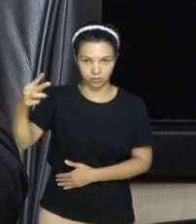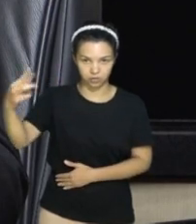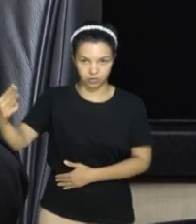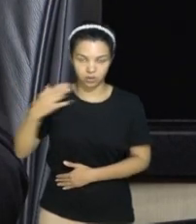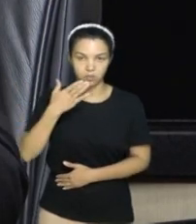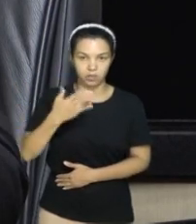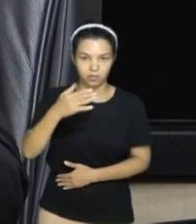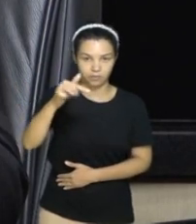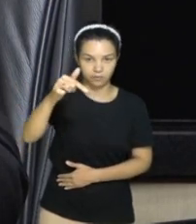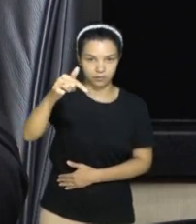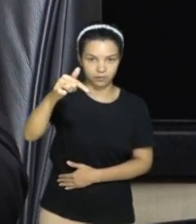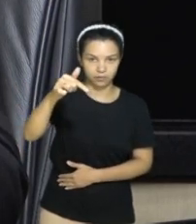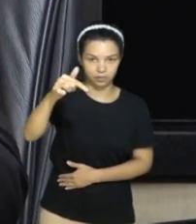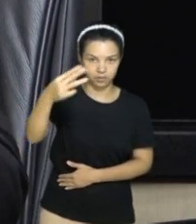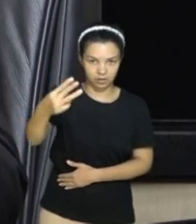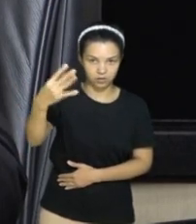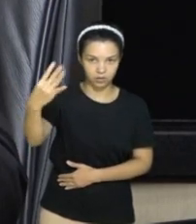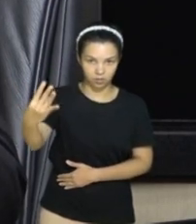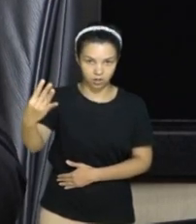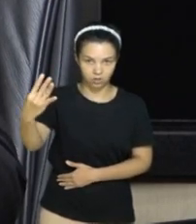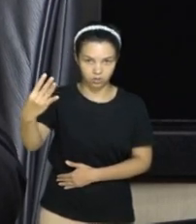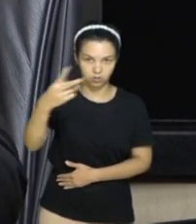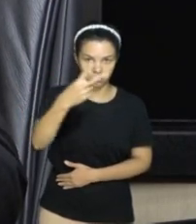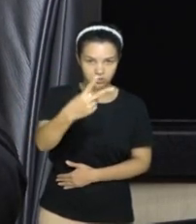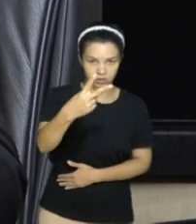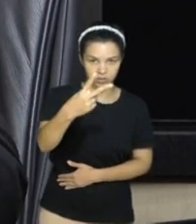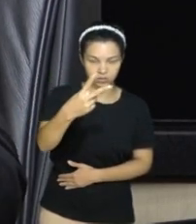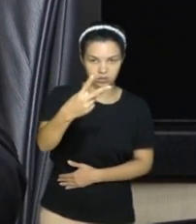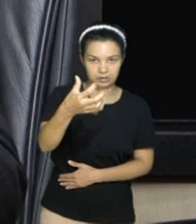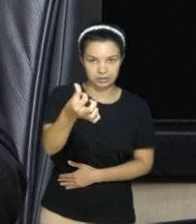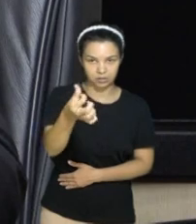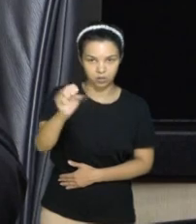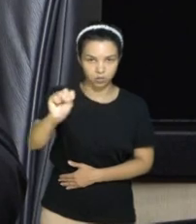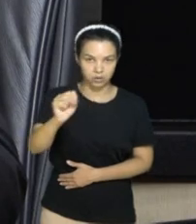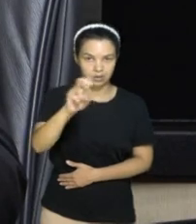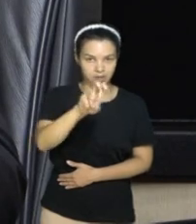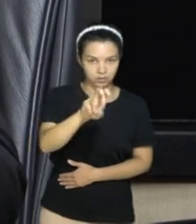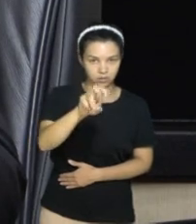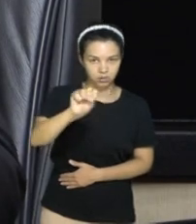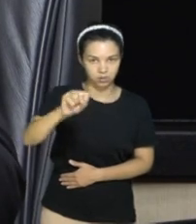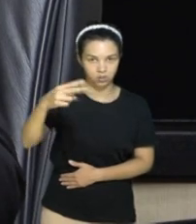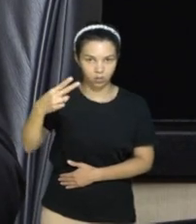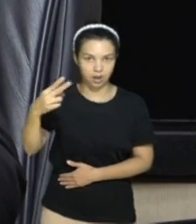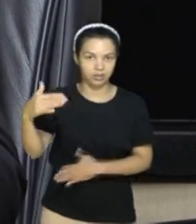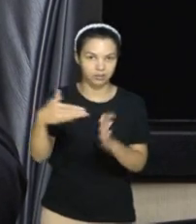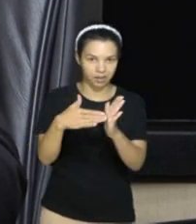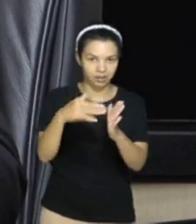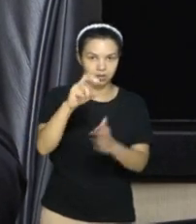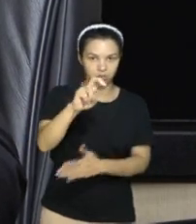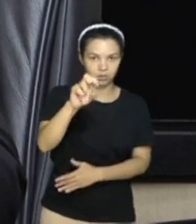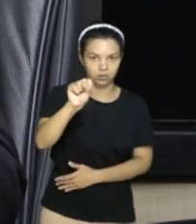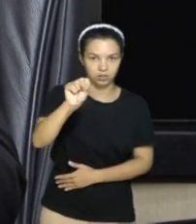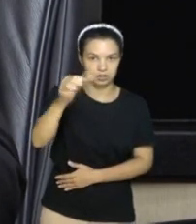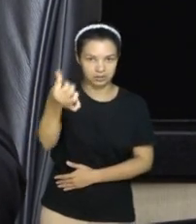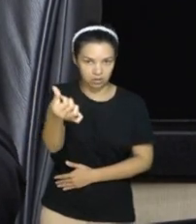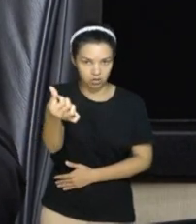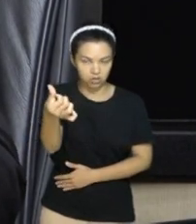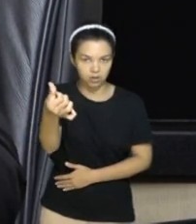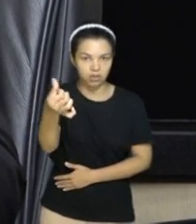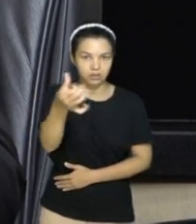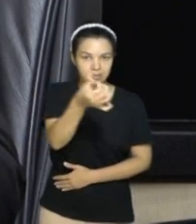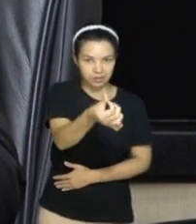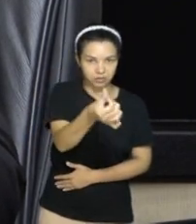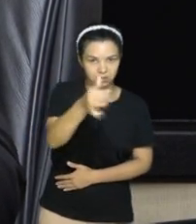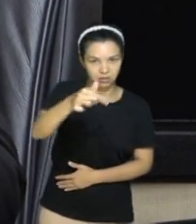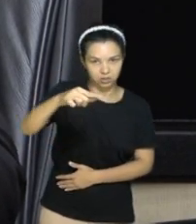requerimentos números 34 268 582 a 5861